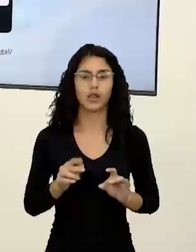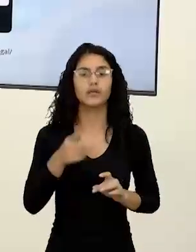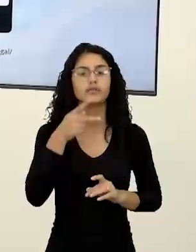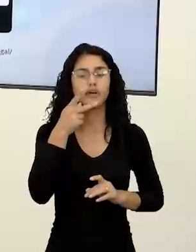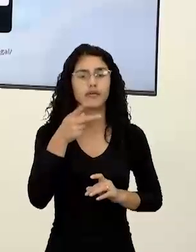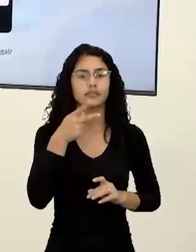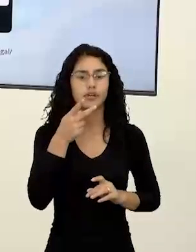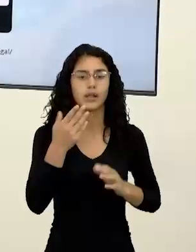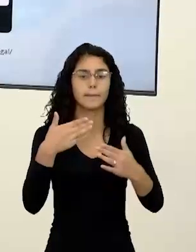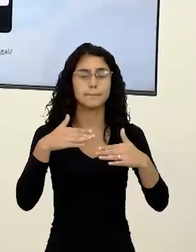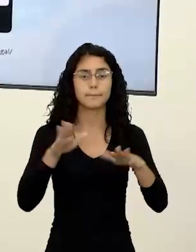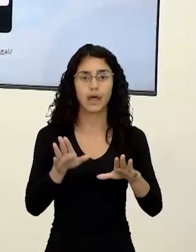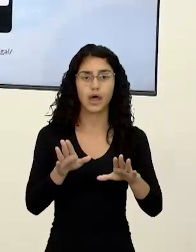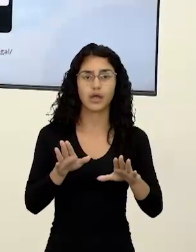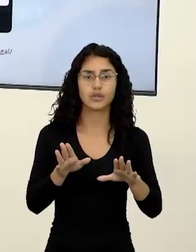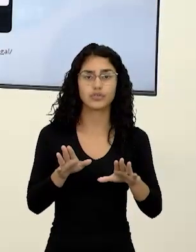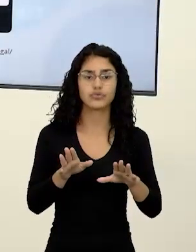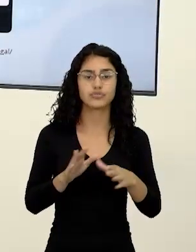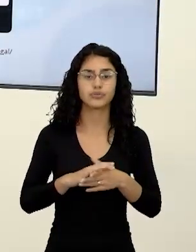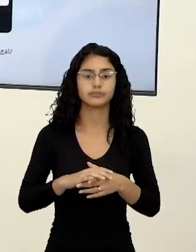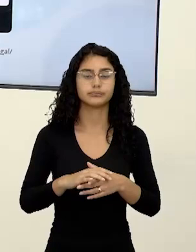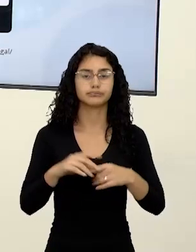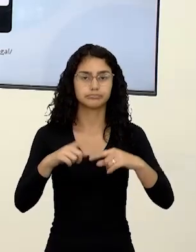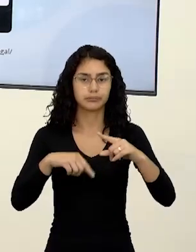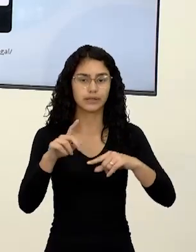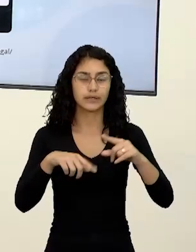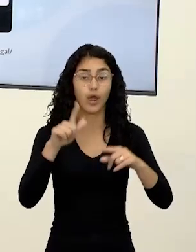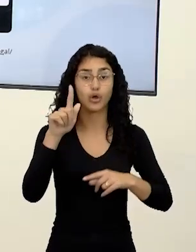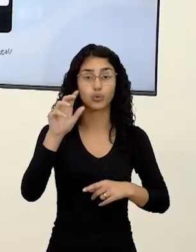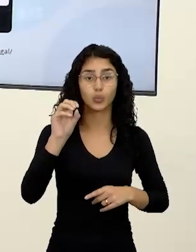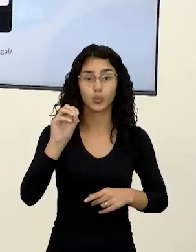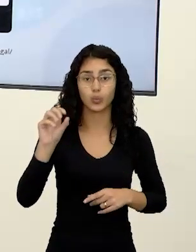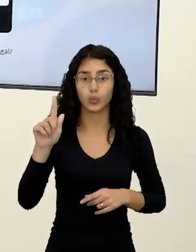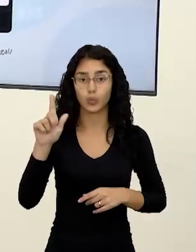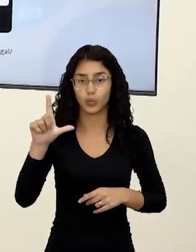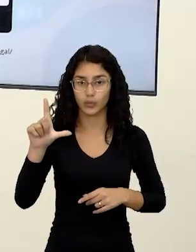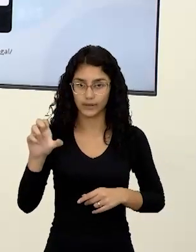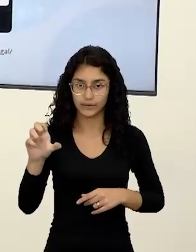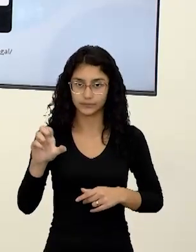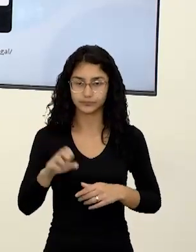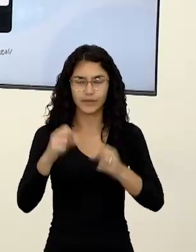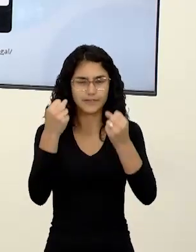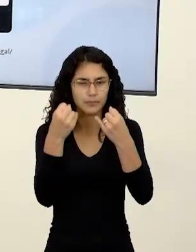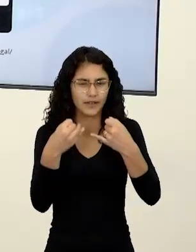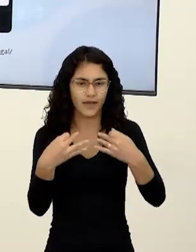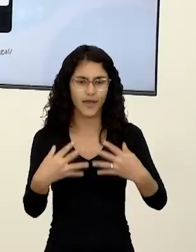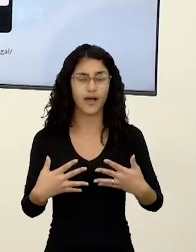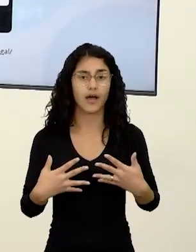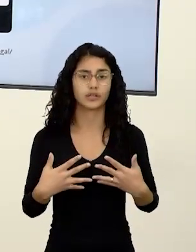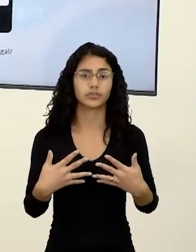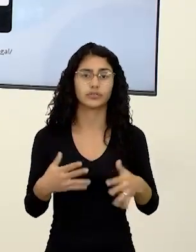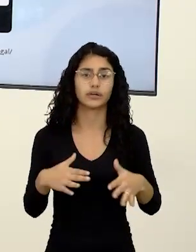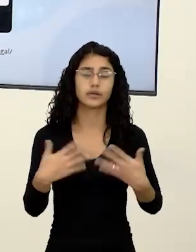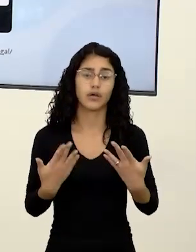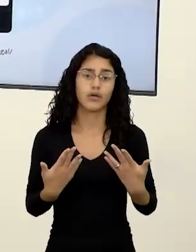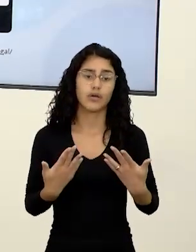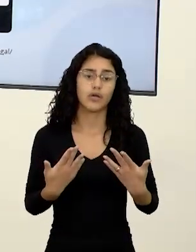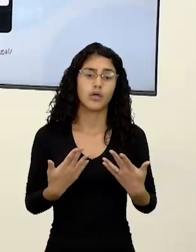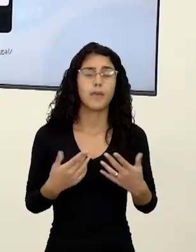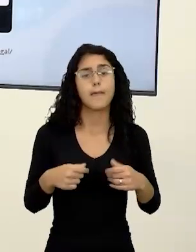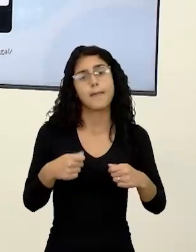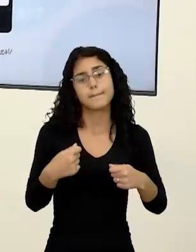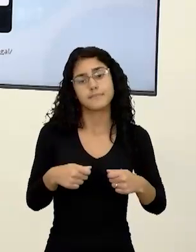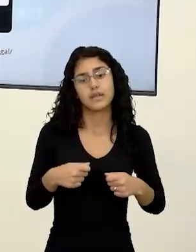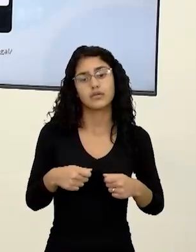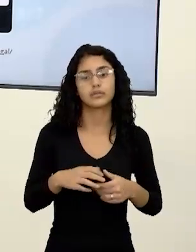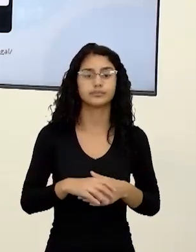especificamente de produtos Google, mas eu achei a definição tão clara e algumas coisas tão bem explicadas que eu acho que mesmo que seja voltado para o Google,